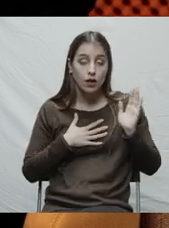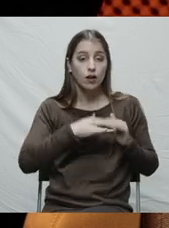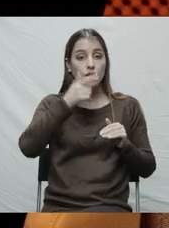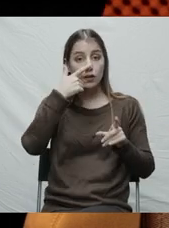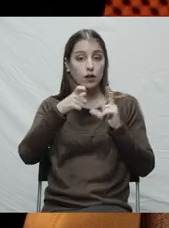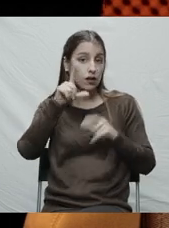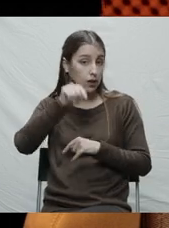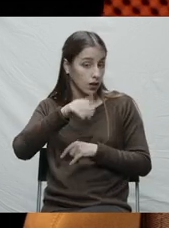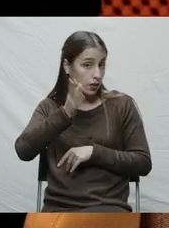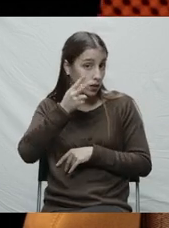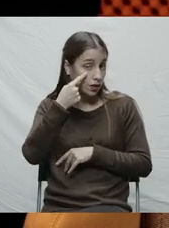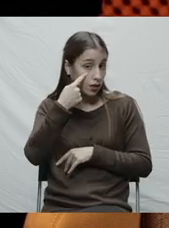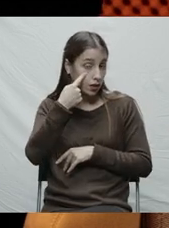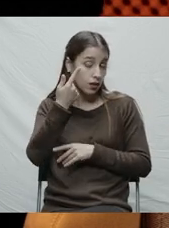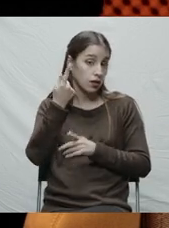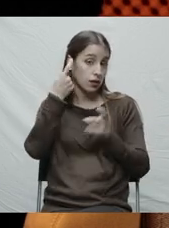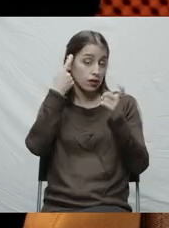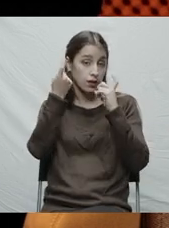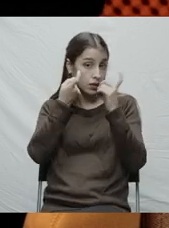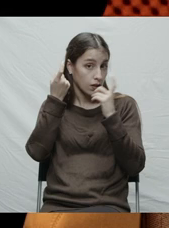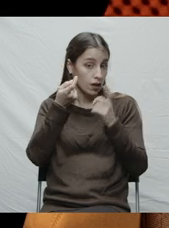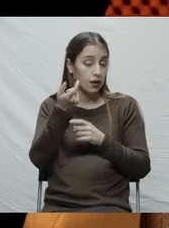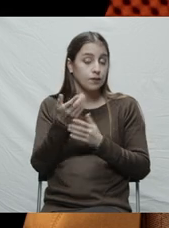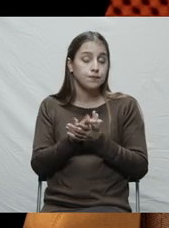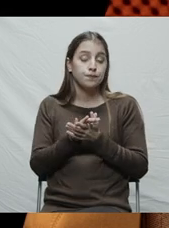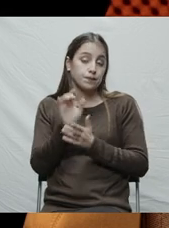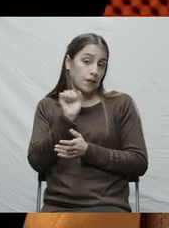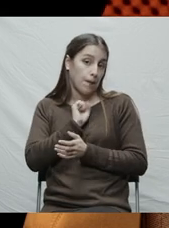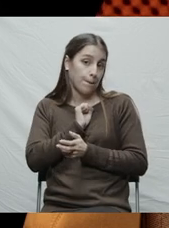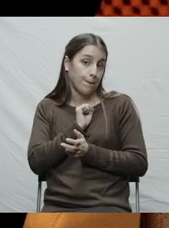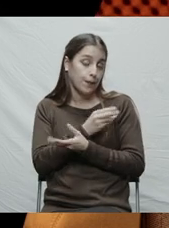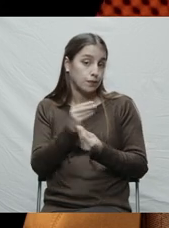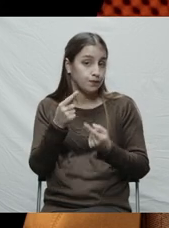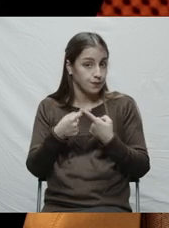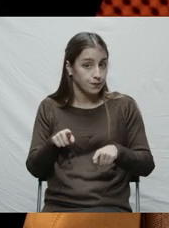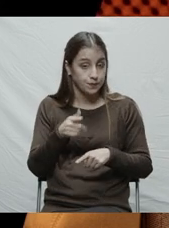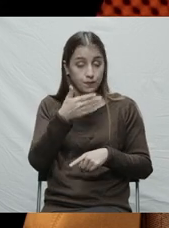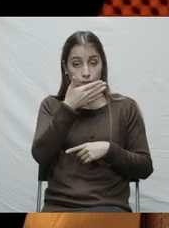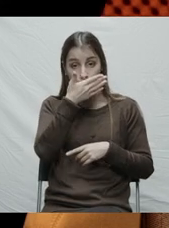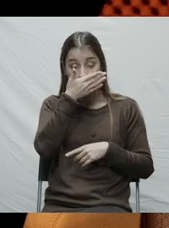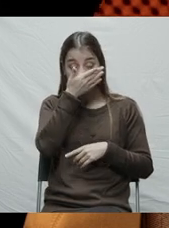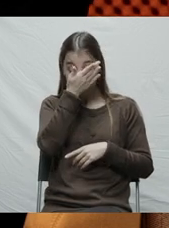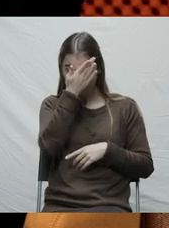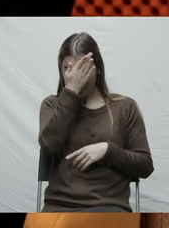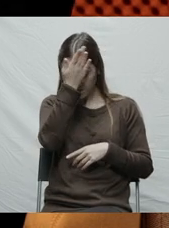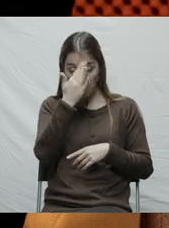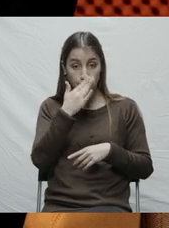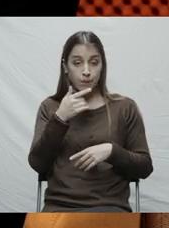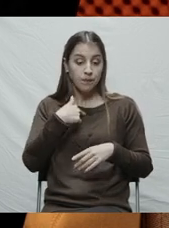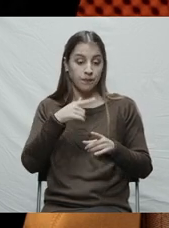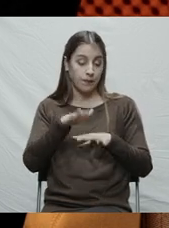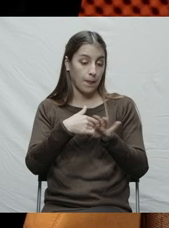pessoas que também já traziam uma bagagem de pensamento. Isso também foi muito diferente, certamente, para mim. Marcou-me muito fazer um Fórum de Dança no